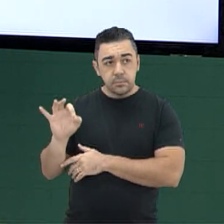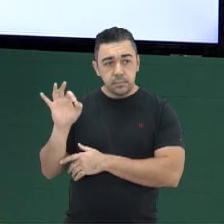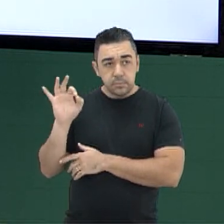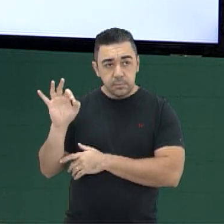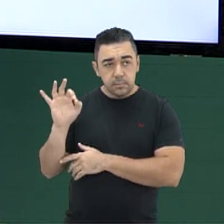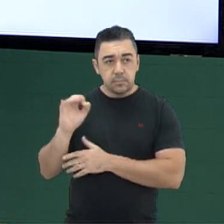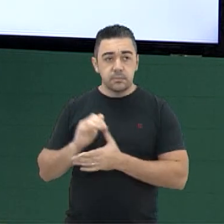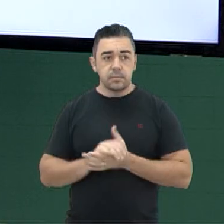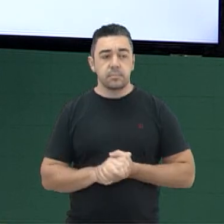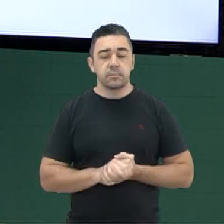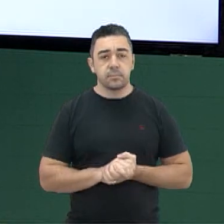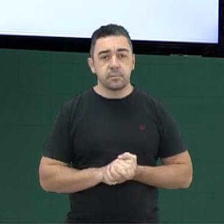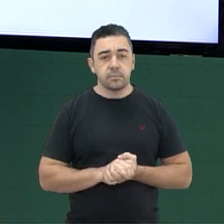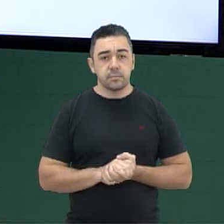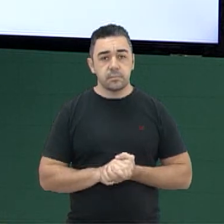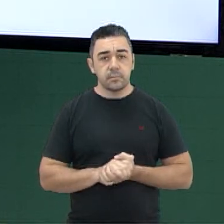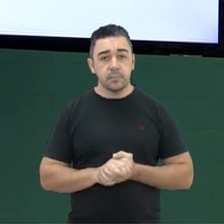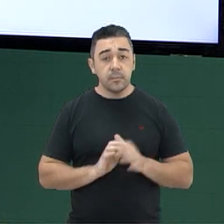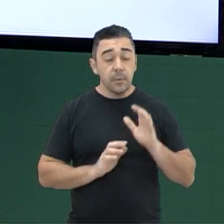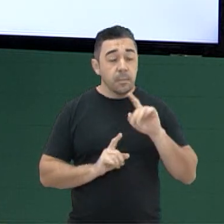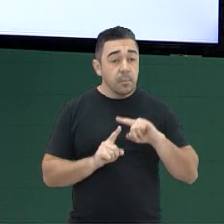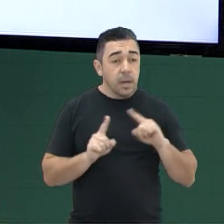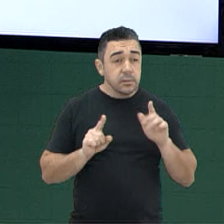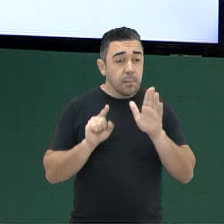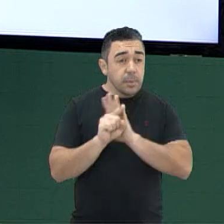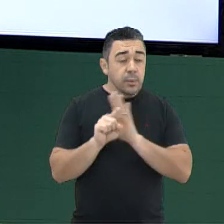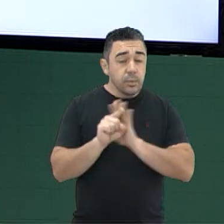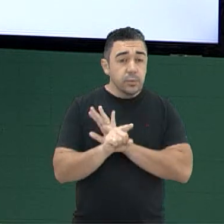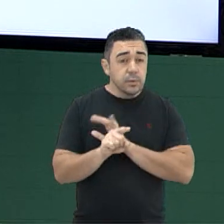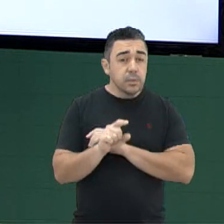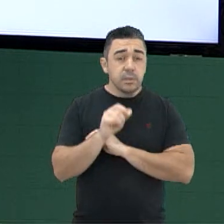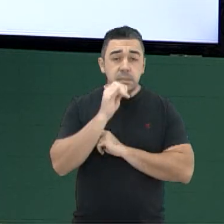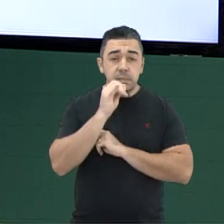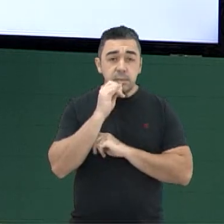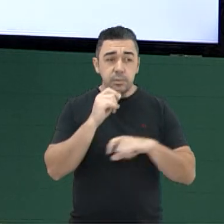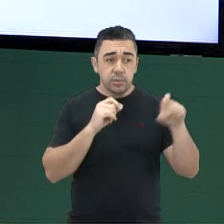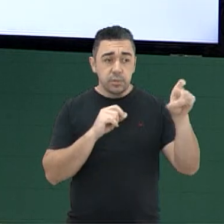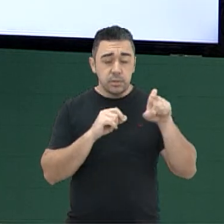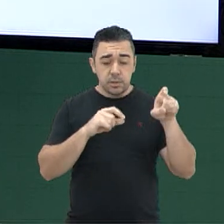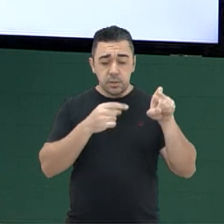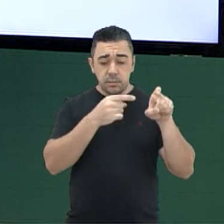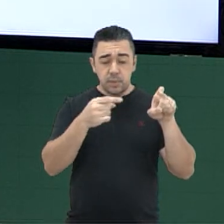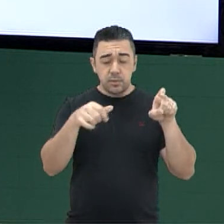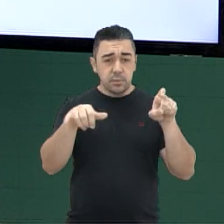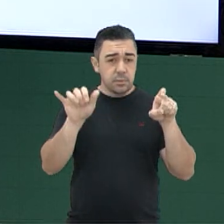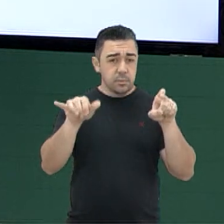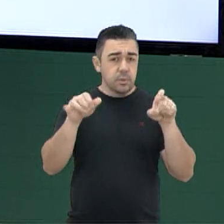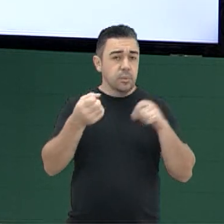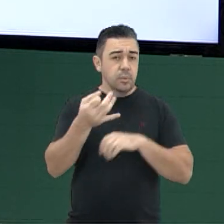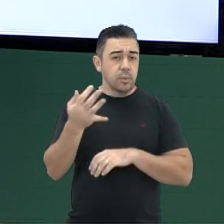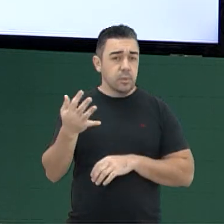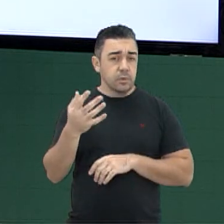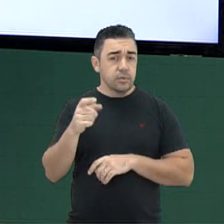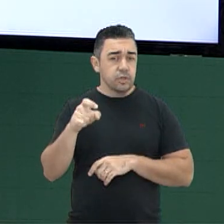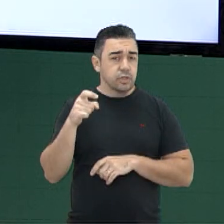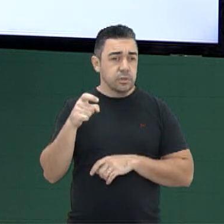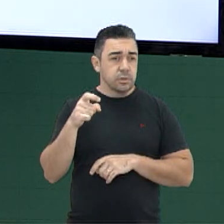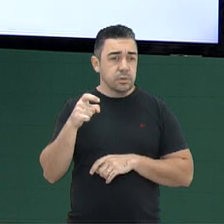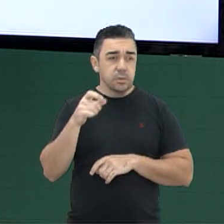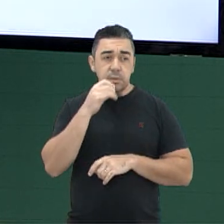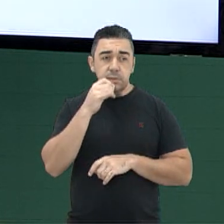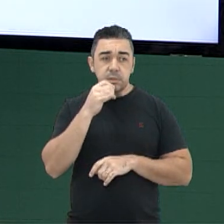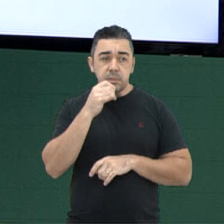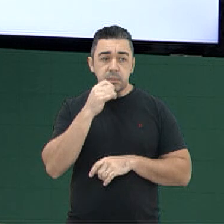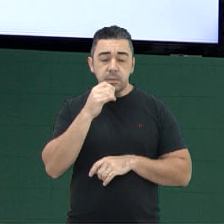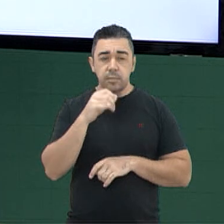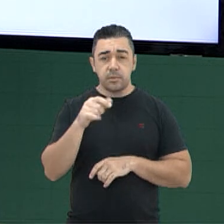vou lá e coloco 50 graus. Só que a pergunta é, x menos y. Qual o valor de x? O valor de